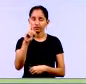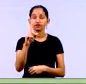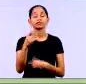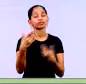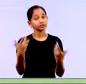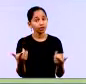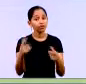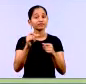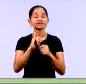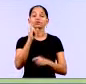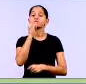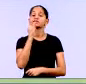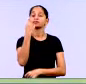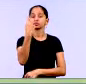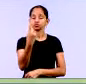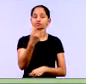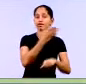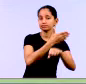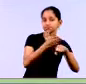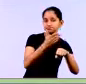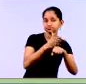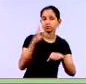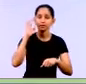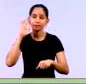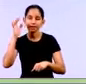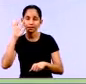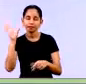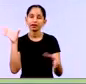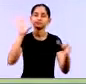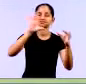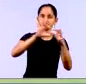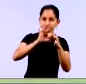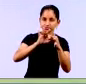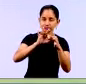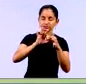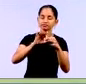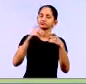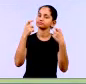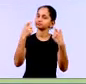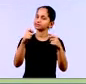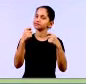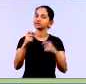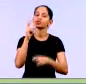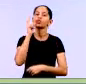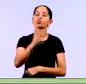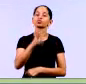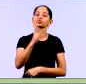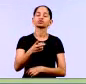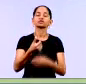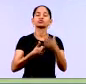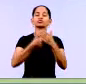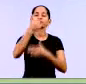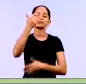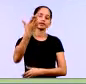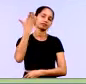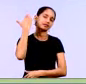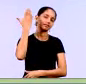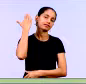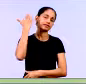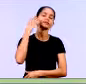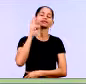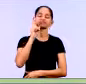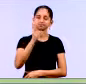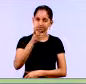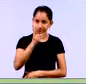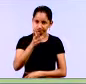prático, né? Associar essa teoria à prática. Isso, dando continuidade naquele estudo de caso que vem desde o orçamento de vendas. Isso